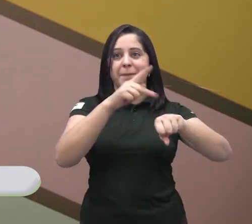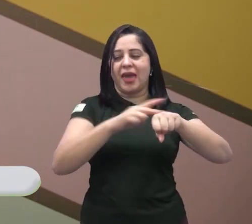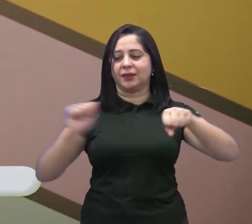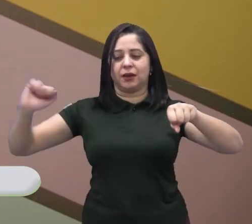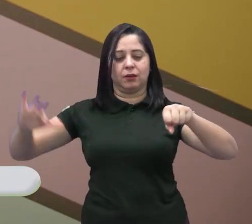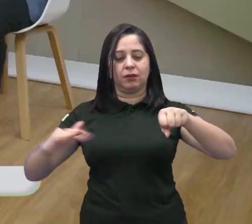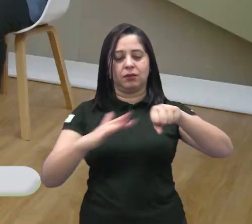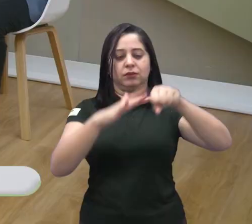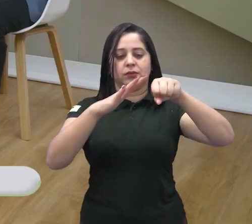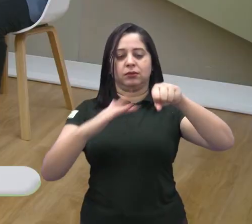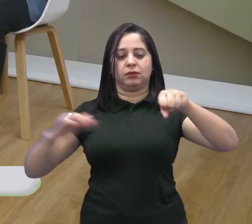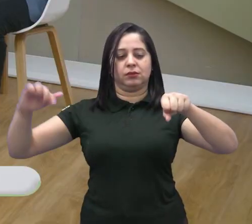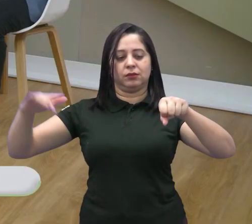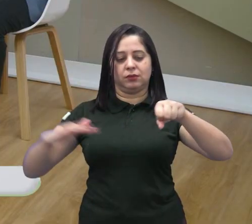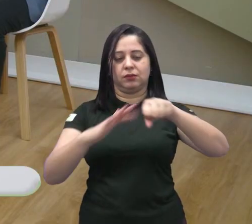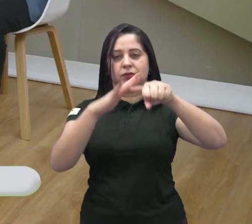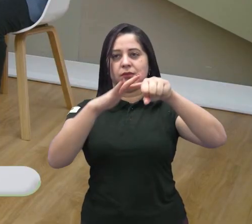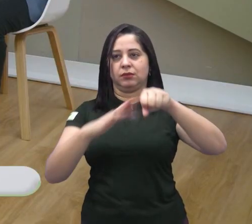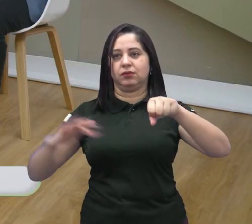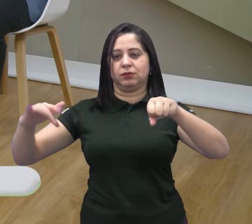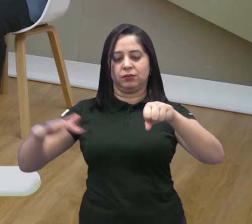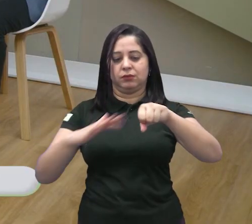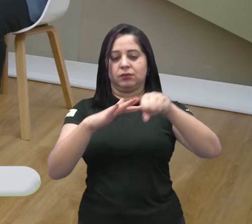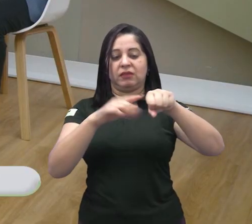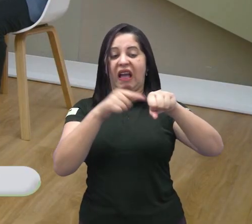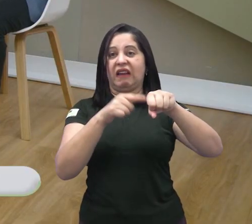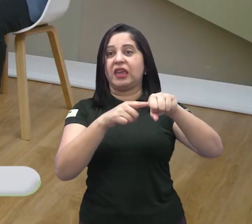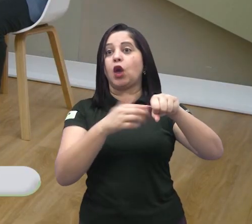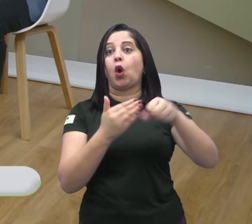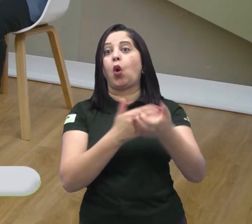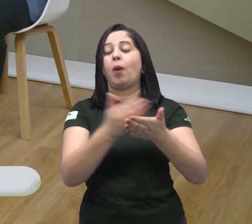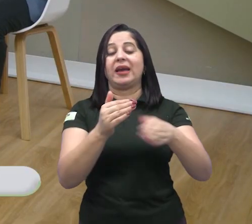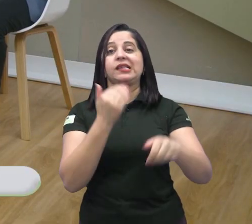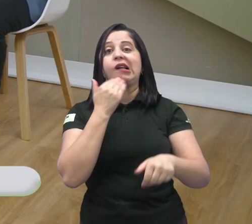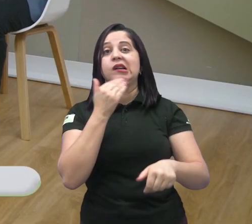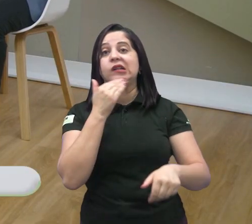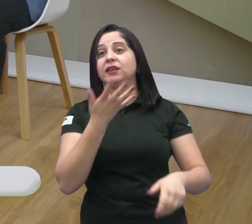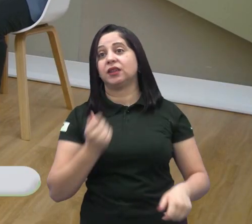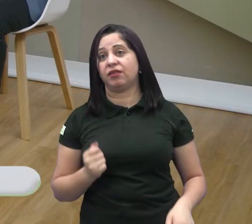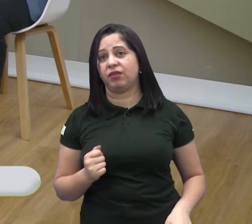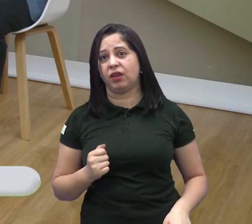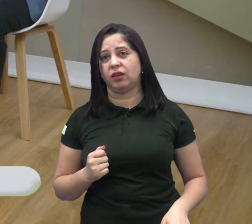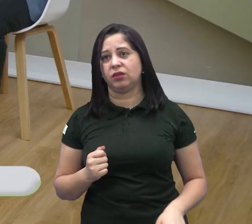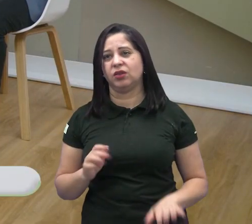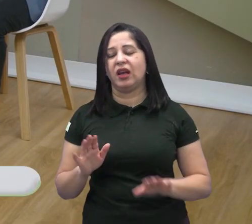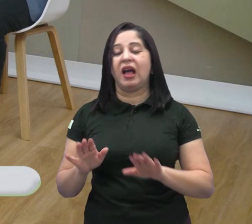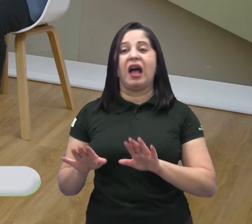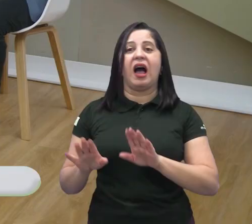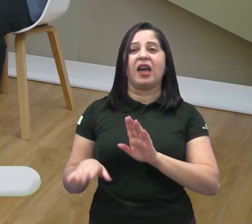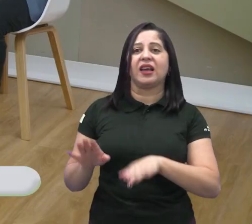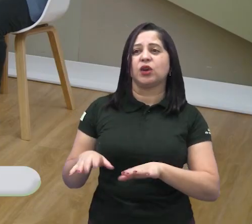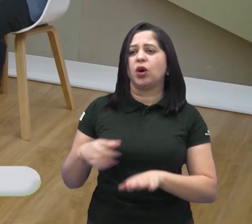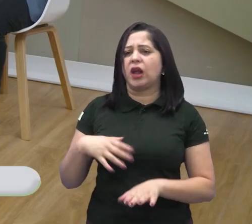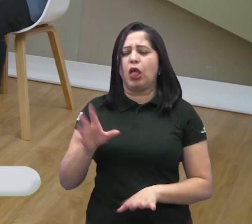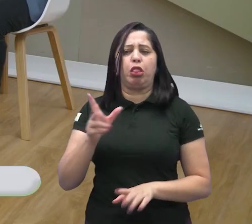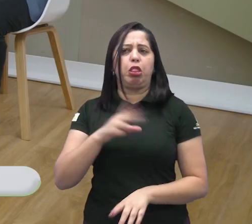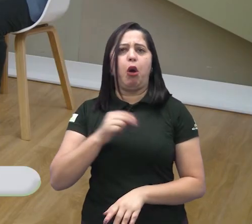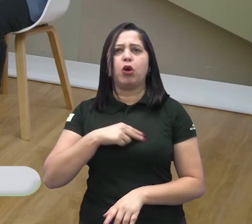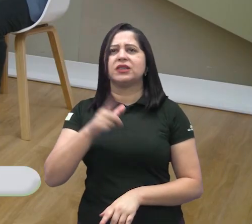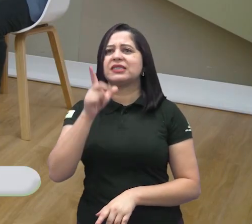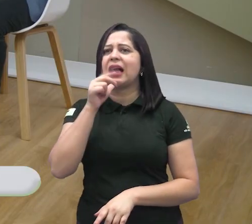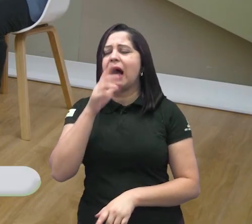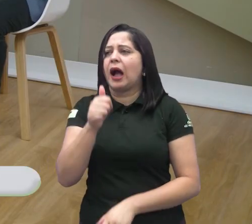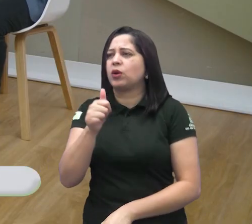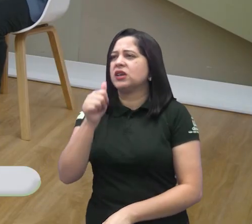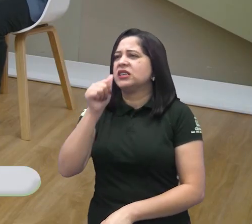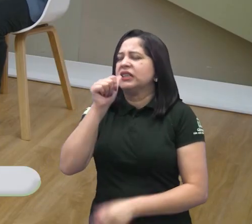acaba desprotegendo a raiz do dente. Exatamente, olha fica só. Exposta a raiz, a pessoa passa a ter sensibilidade. Não tinha sensibilidade, sim. Agora